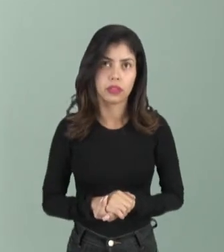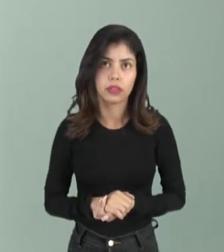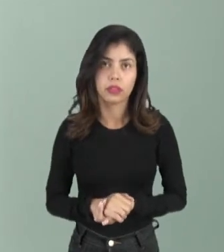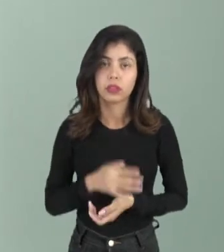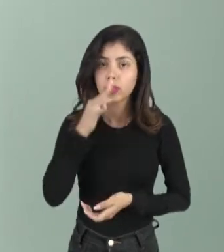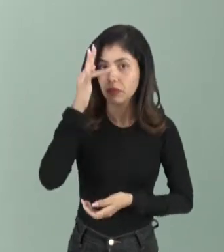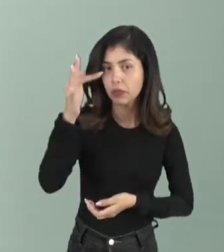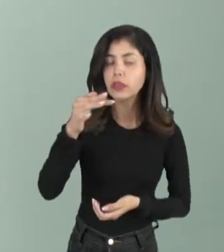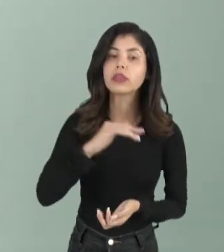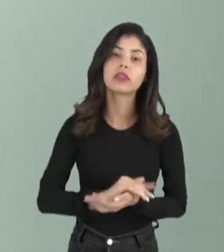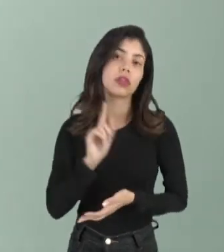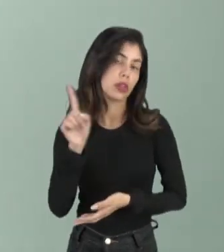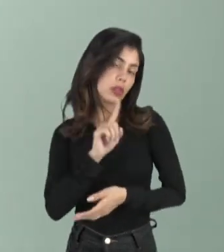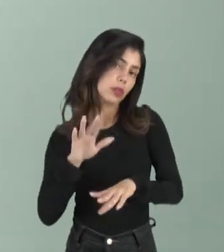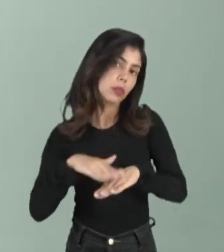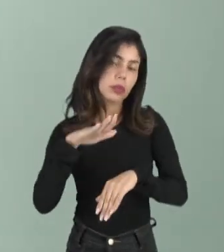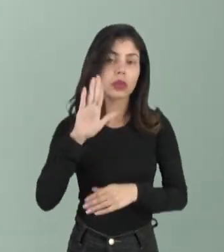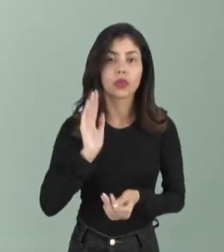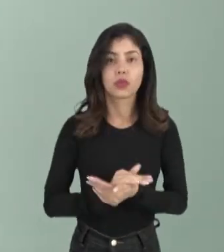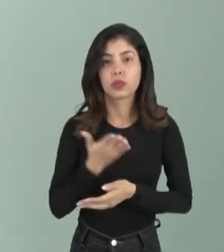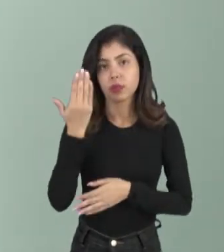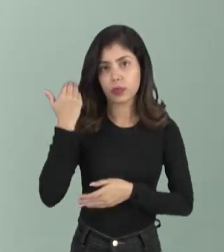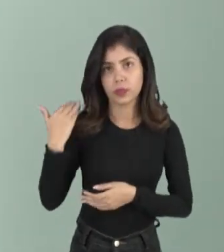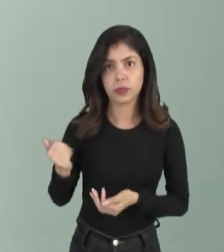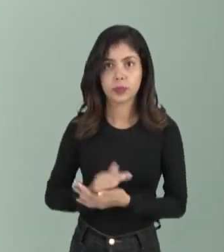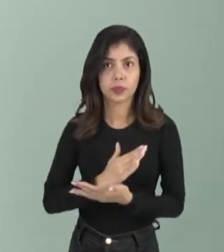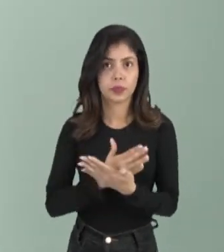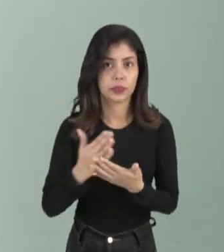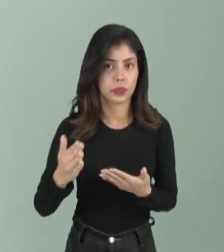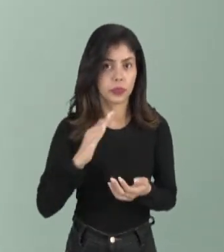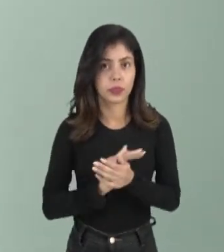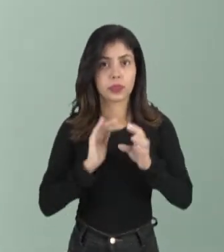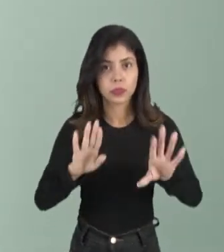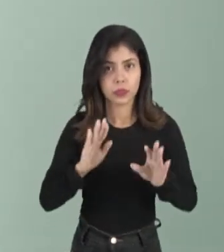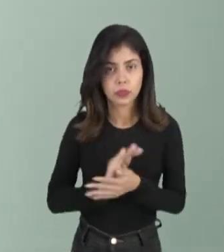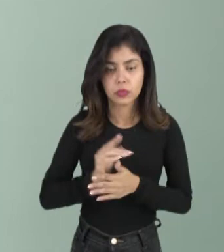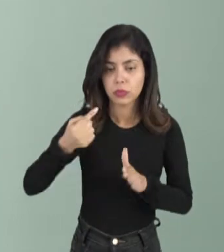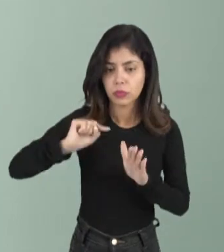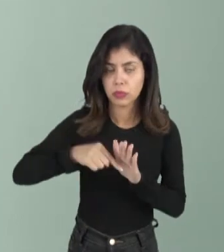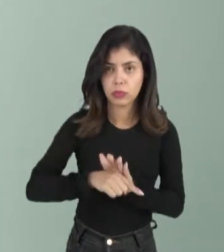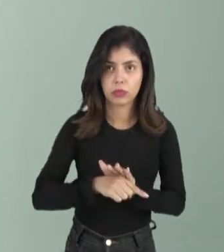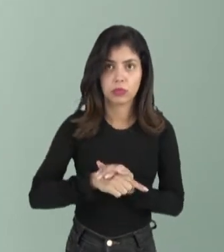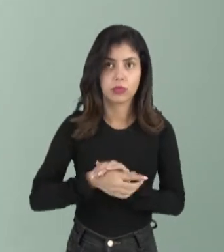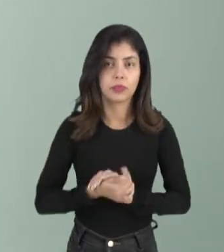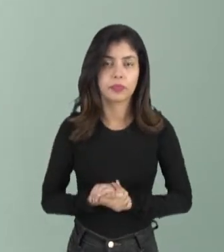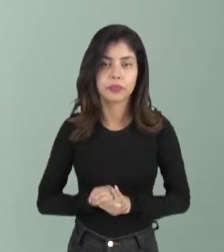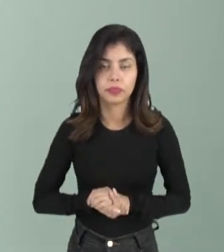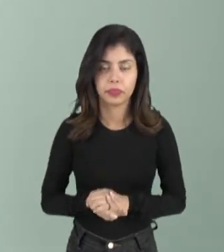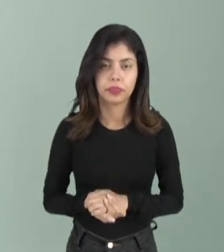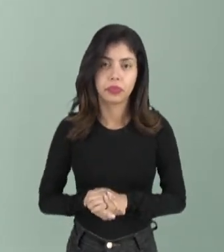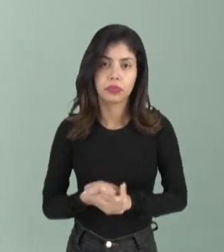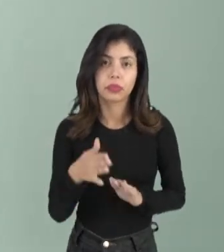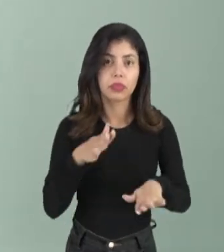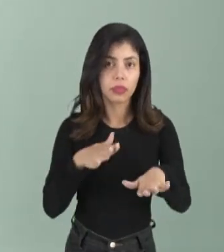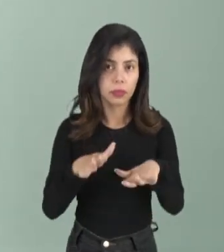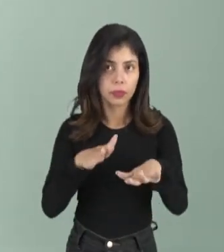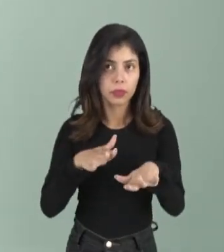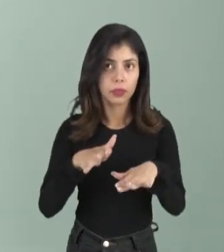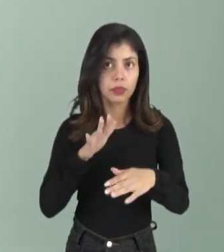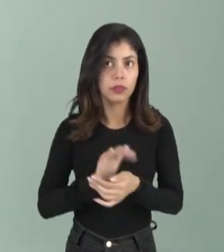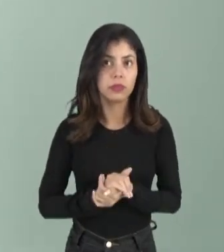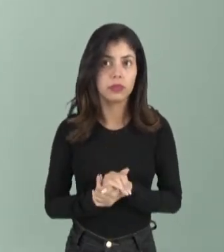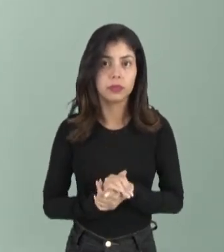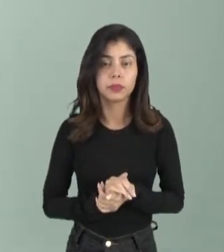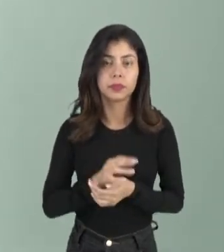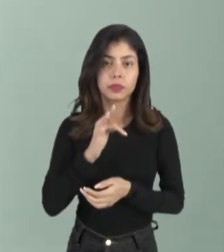no futuro e não mais no passado começou-se aí a difusão do movimento